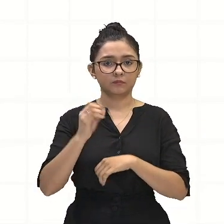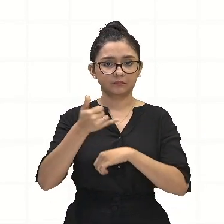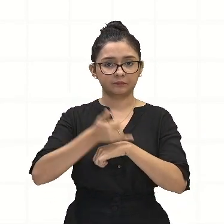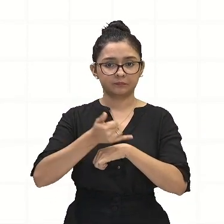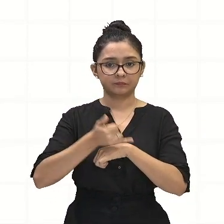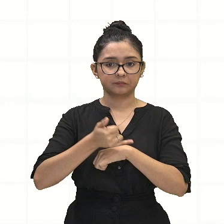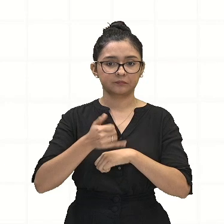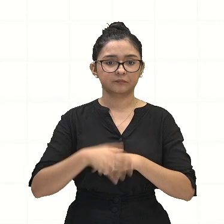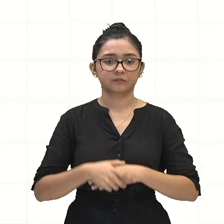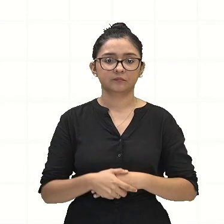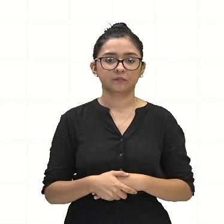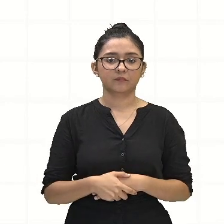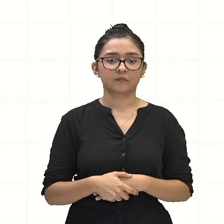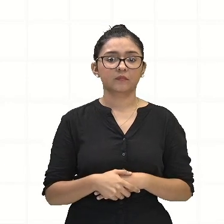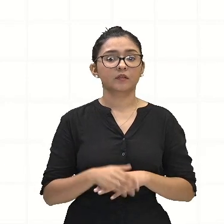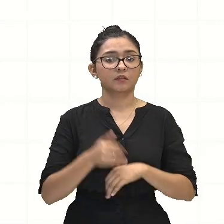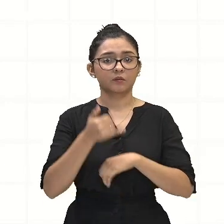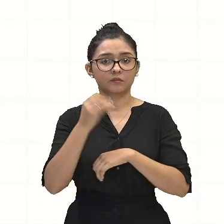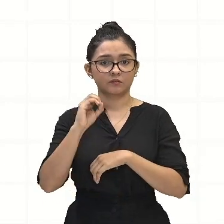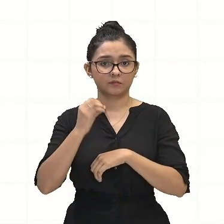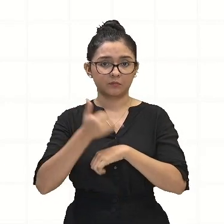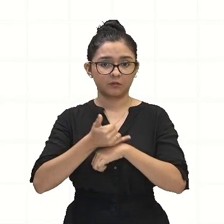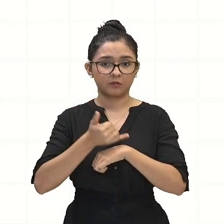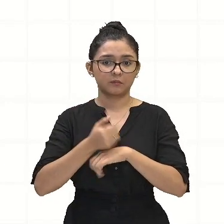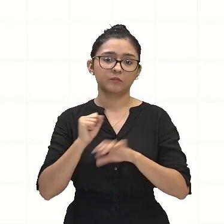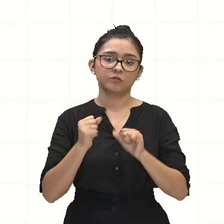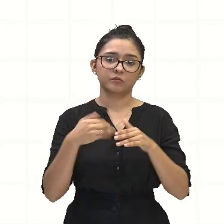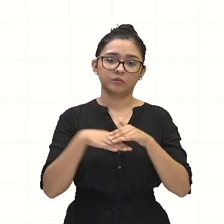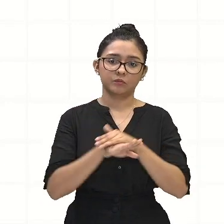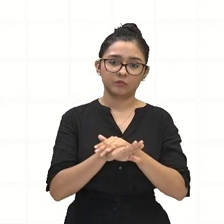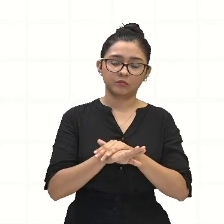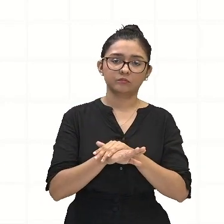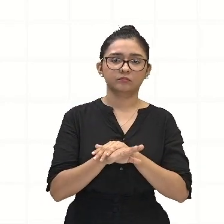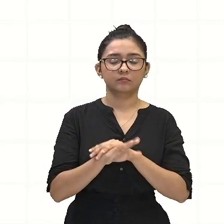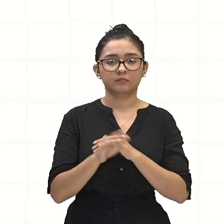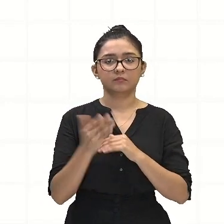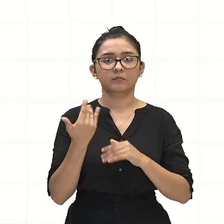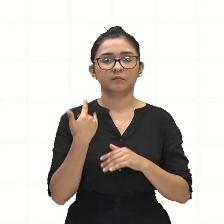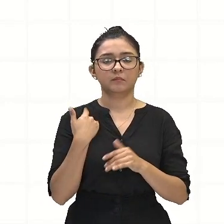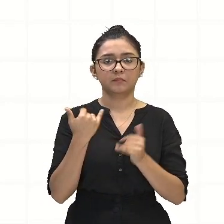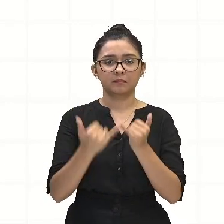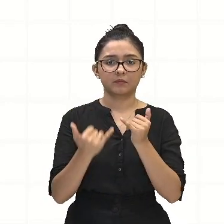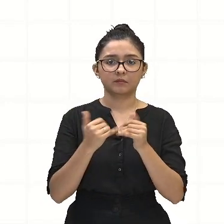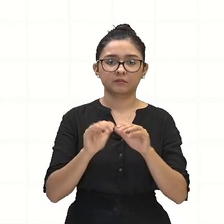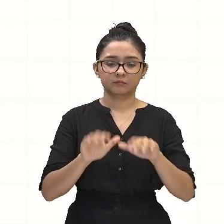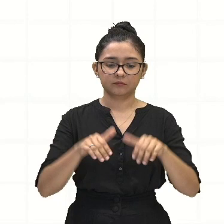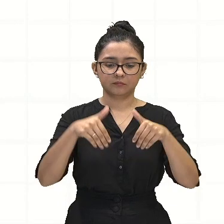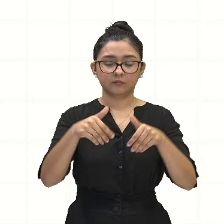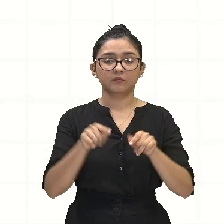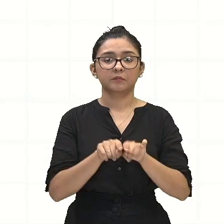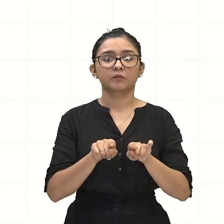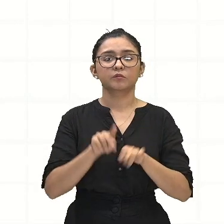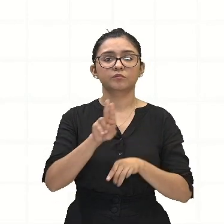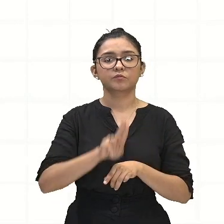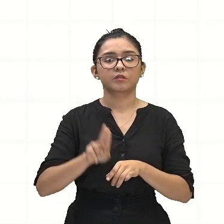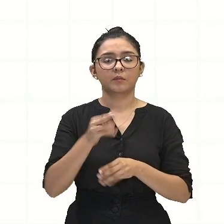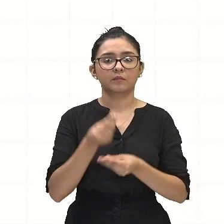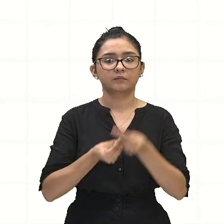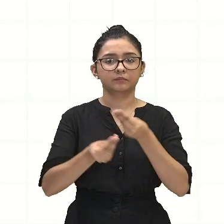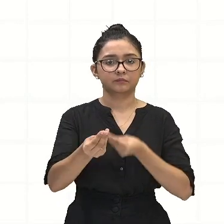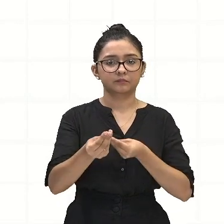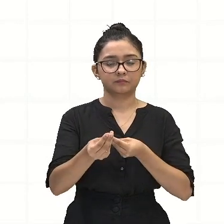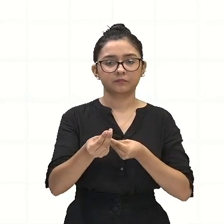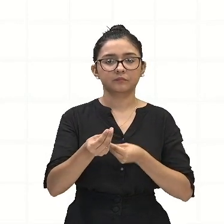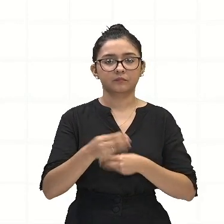metal. Essas moedas podiam ser guardadas como tesouros, ou utilizadas para realizar trocas por